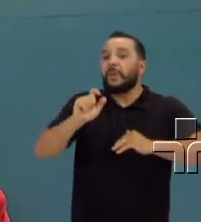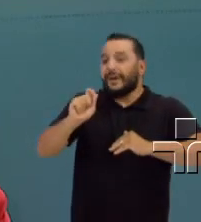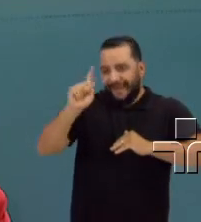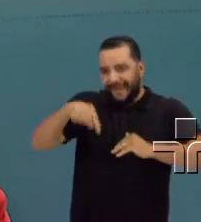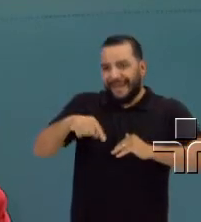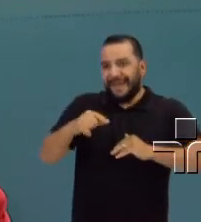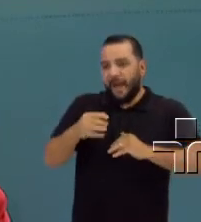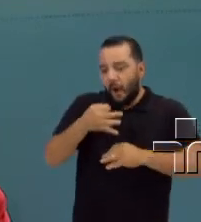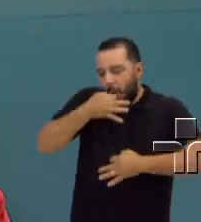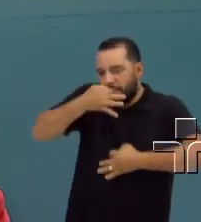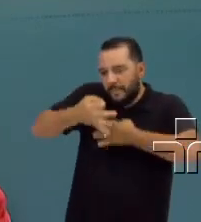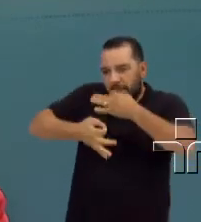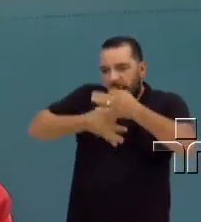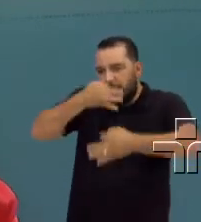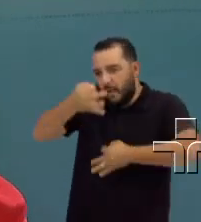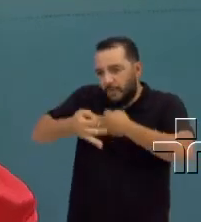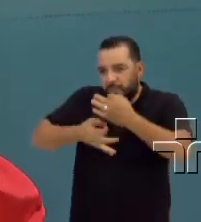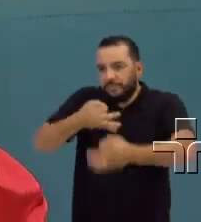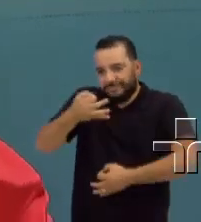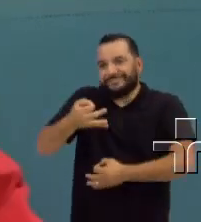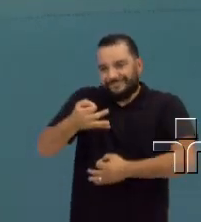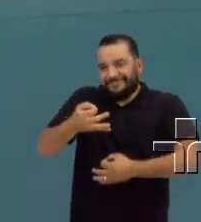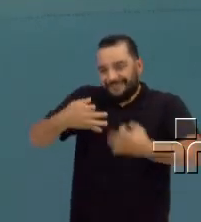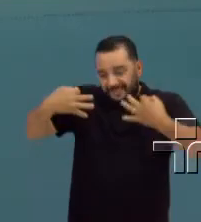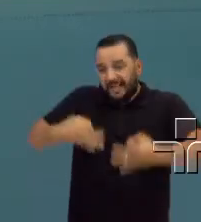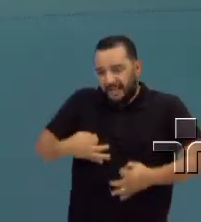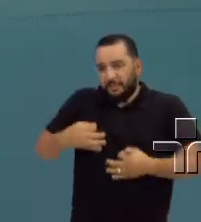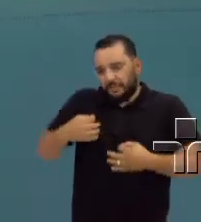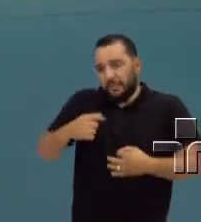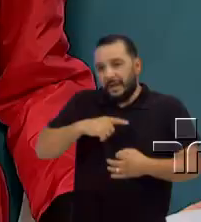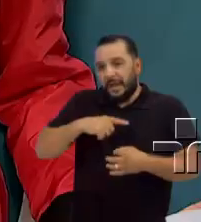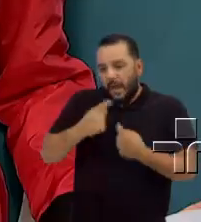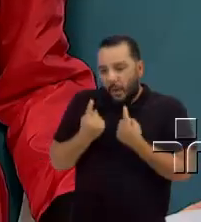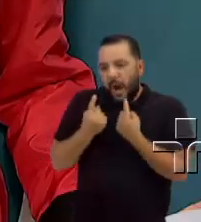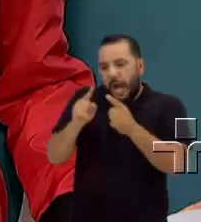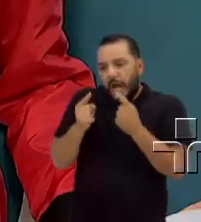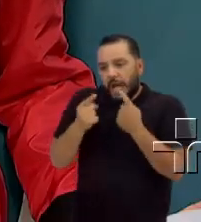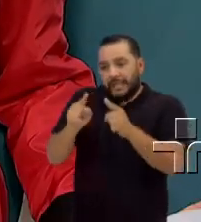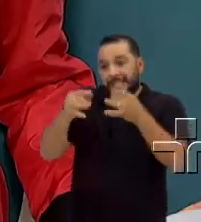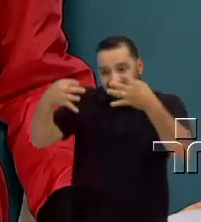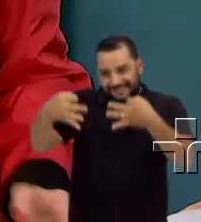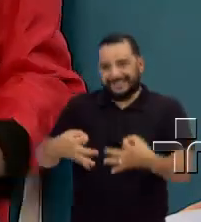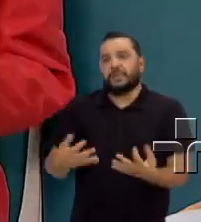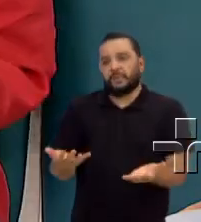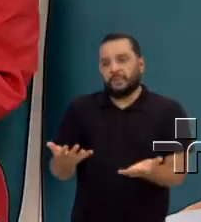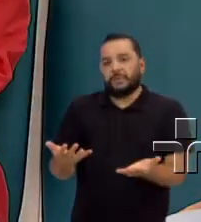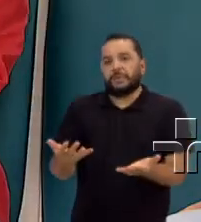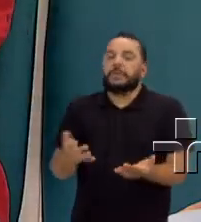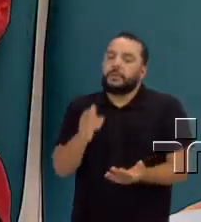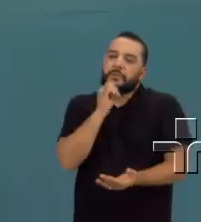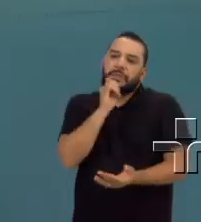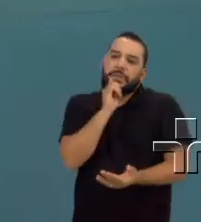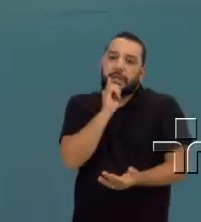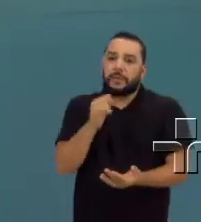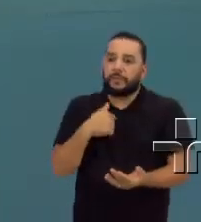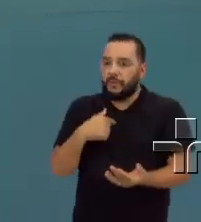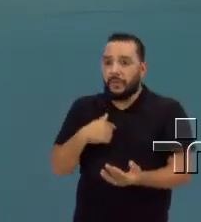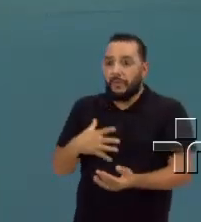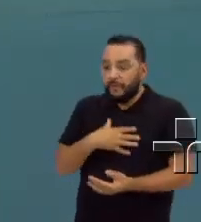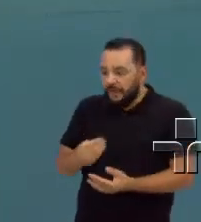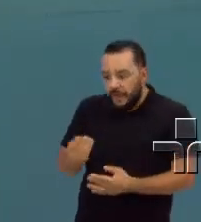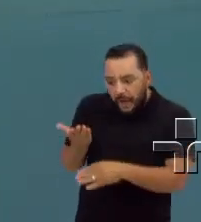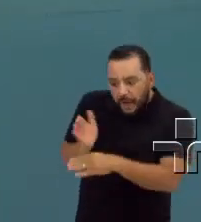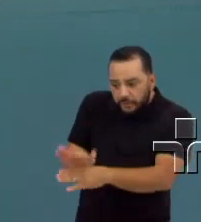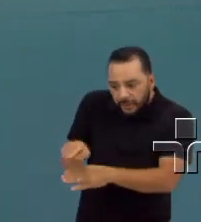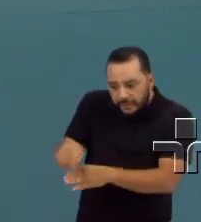Né? Então, para mim, isso define tudo. Né? Eu acho que tem muito esse exemplo que ela falou. Então, como você ajuda o seu filho a ser